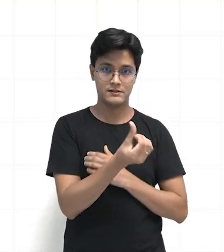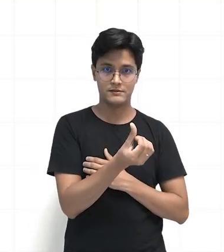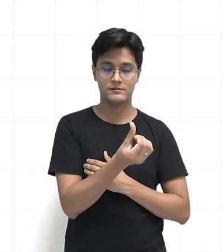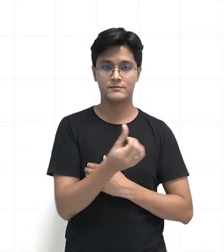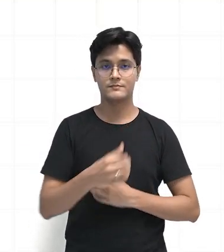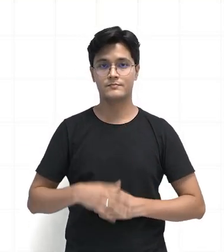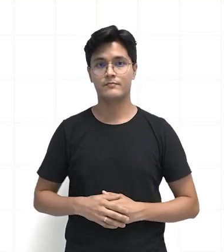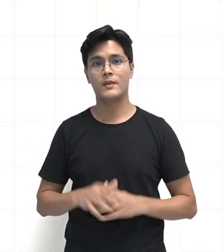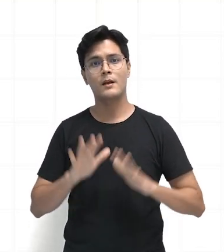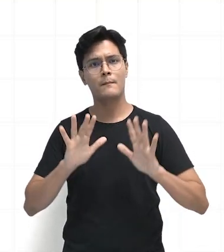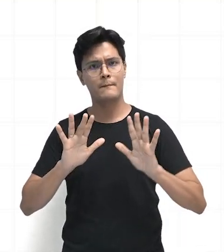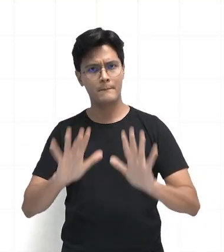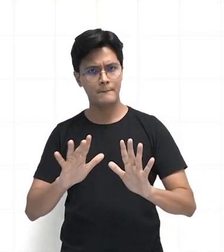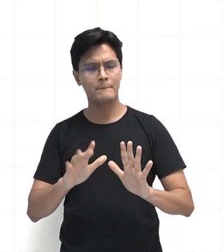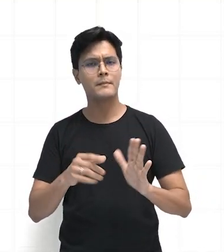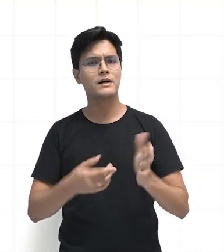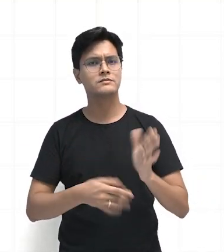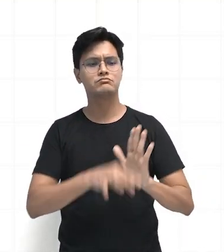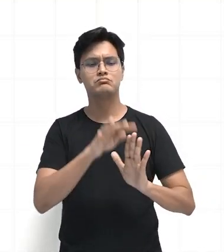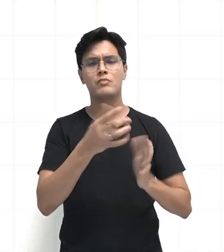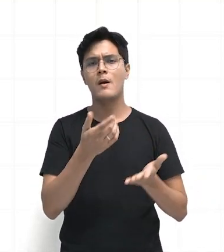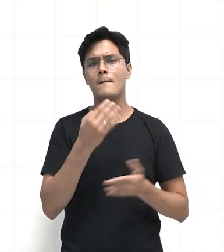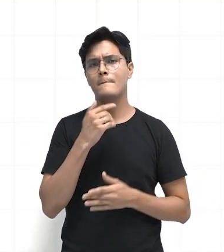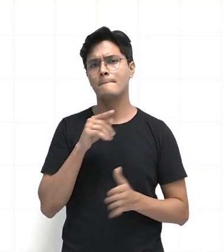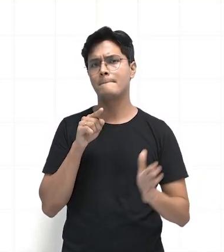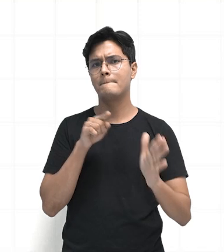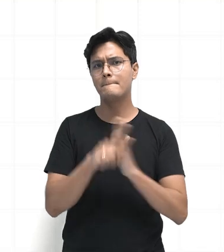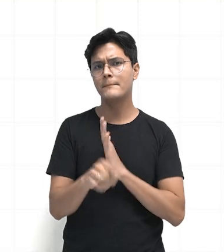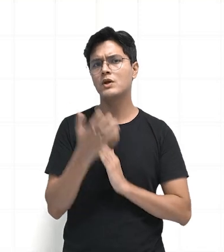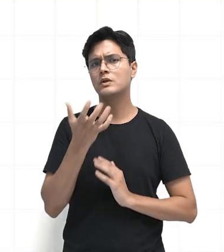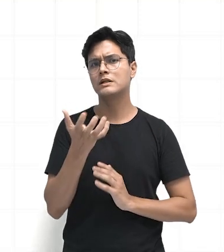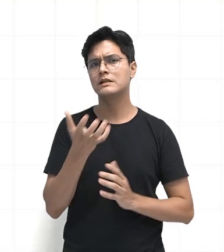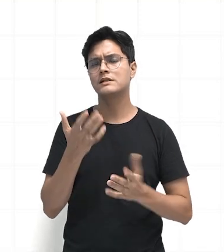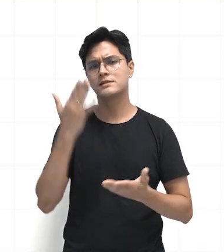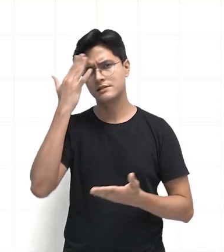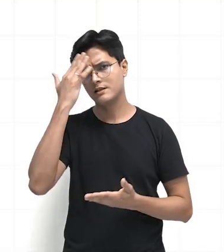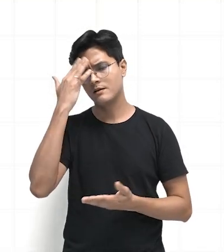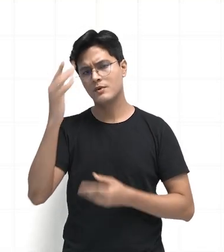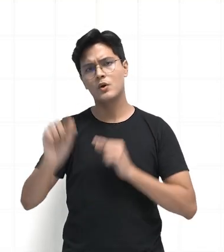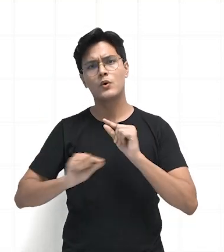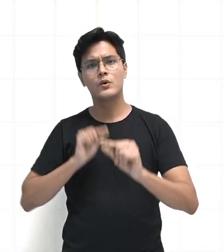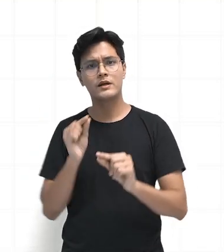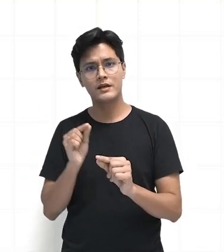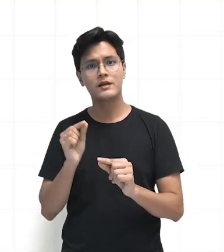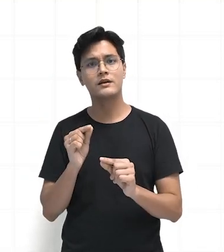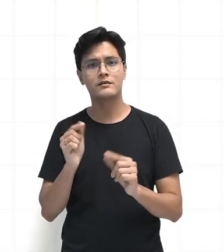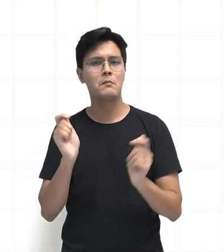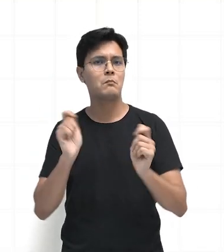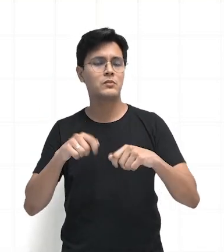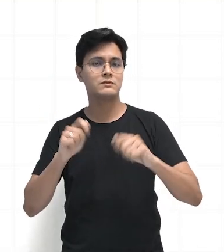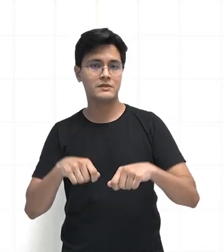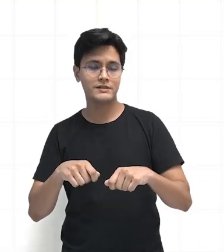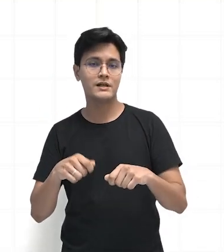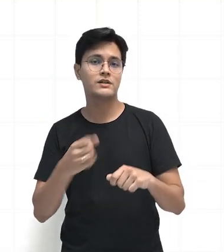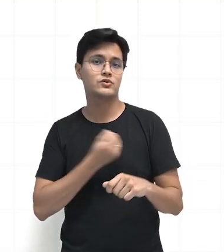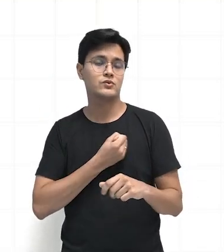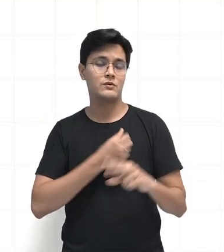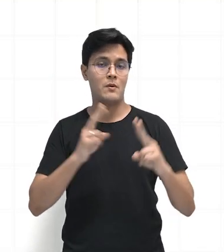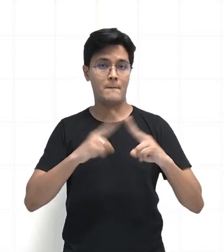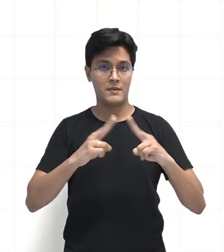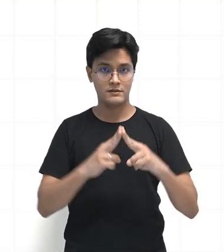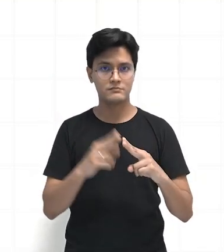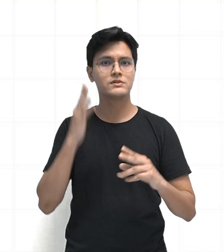6. Mas ele quer saber qual a chance de obter um número par. E a gente já sabe que esse evento tem